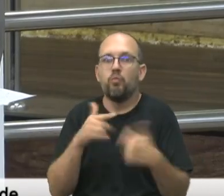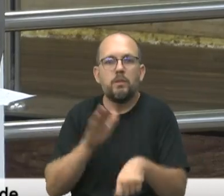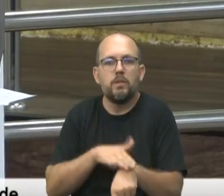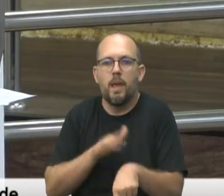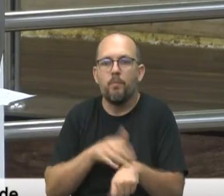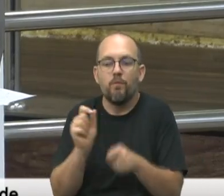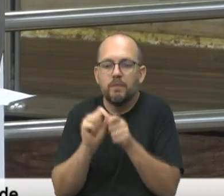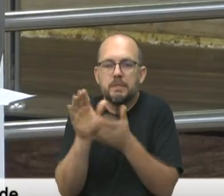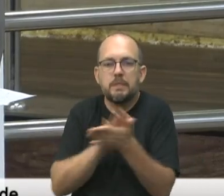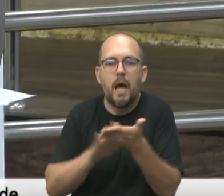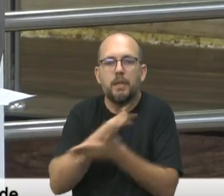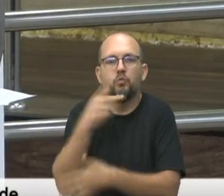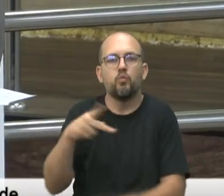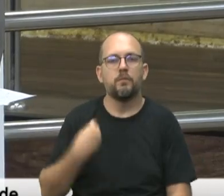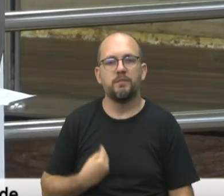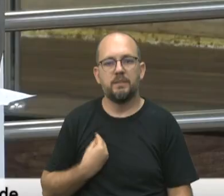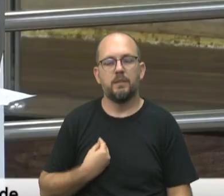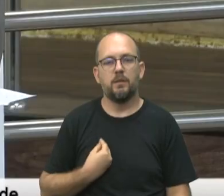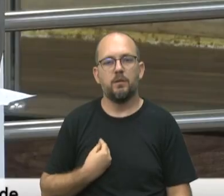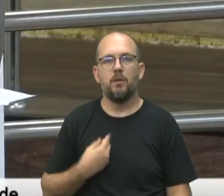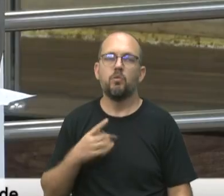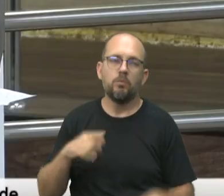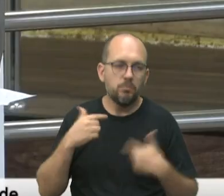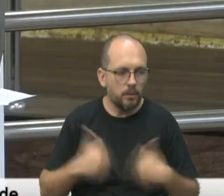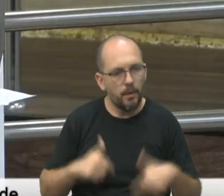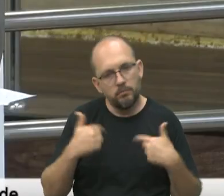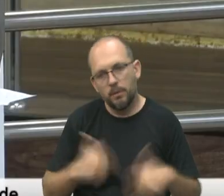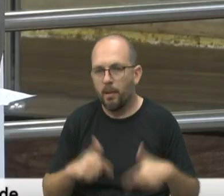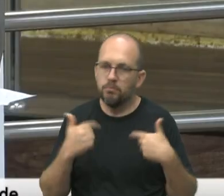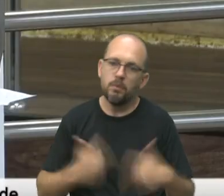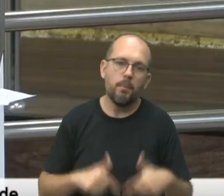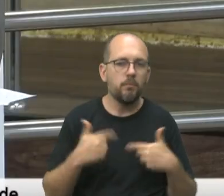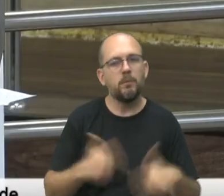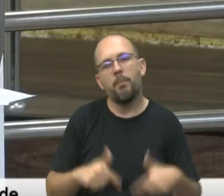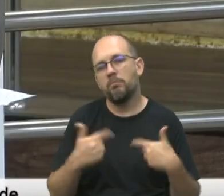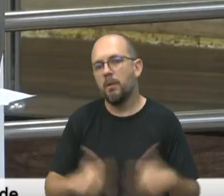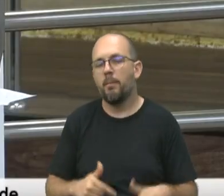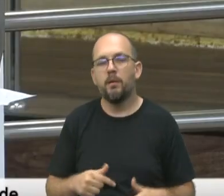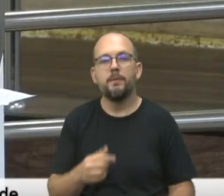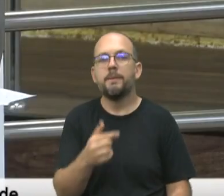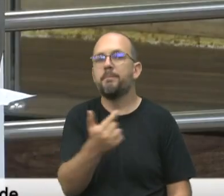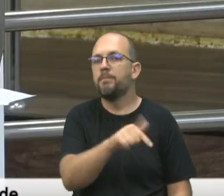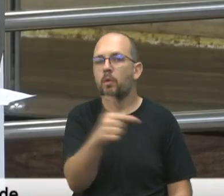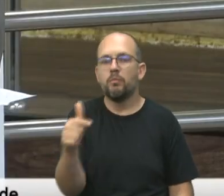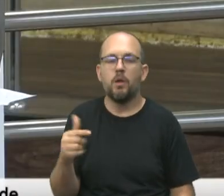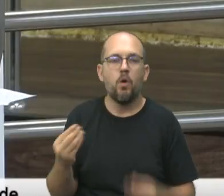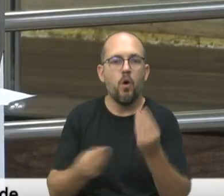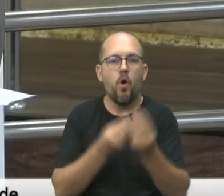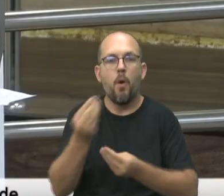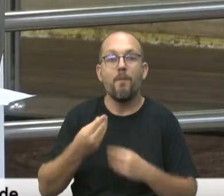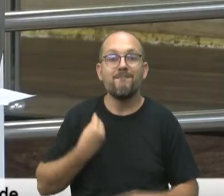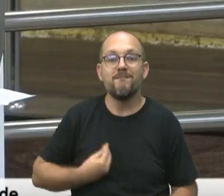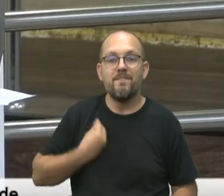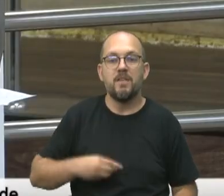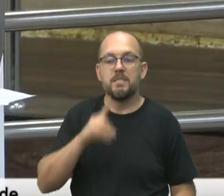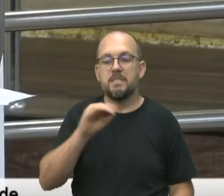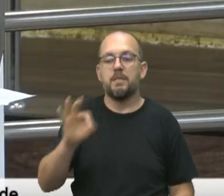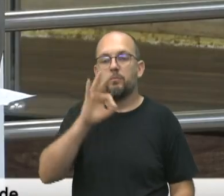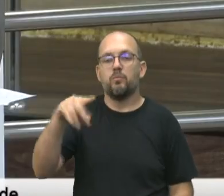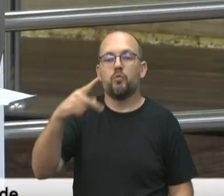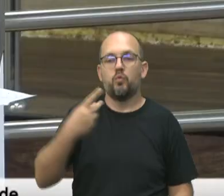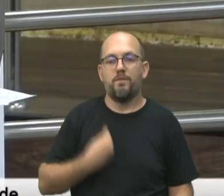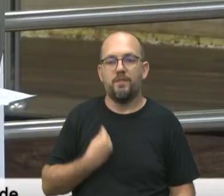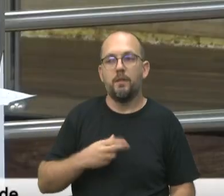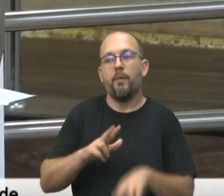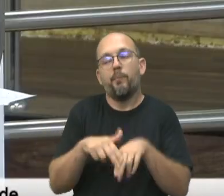para fazer nada na sua vida, além de trabalhar, e que você não tem condição de viver plenamente a sua vida, porque